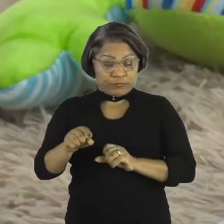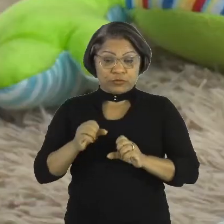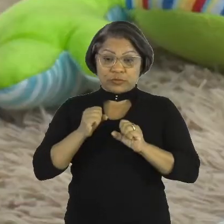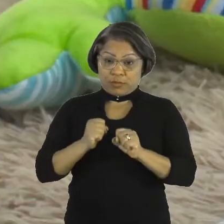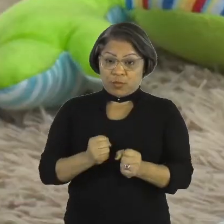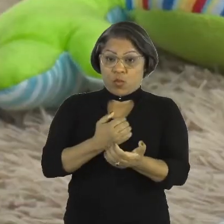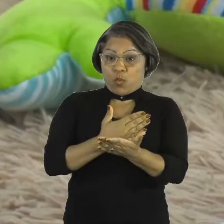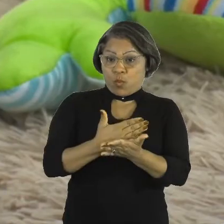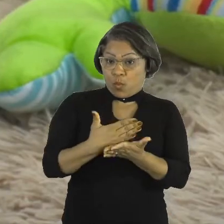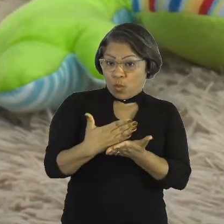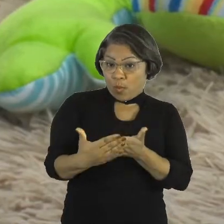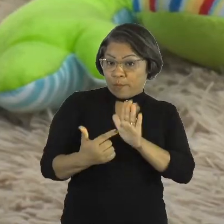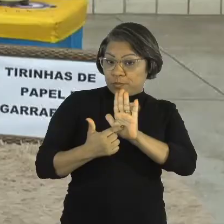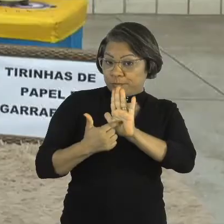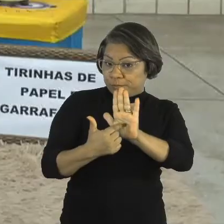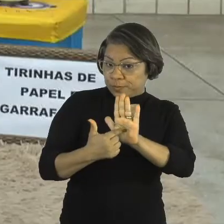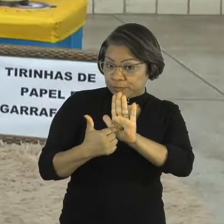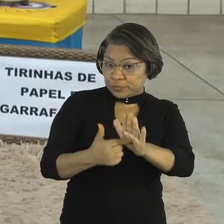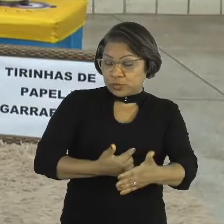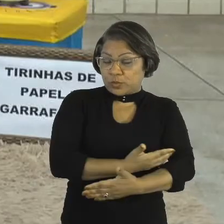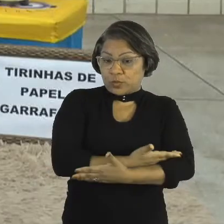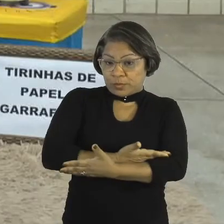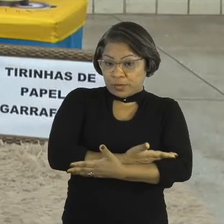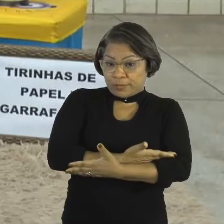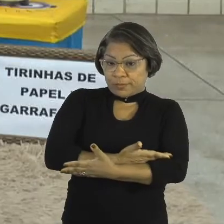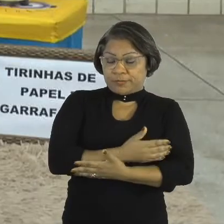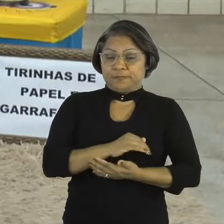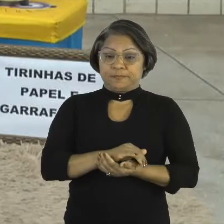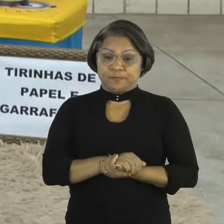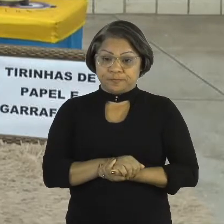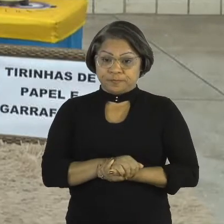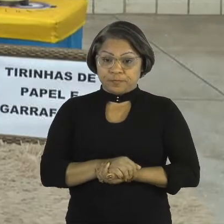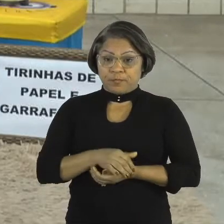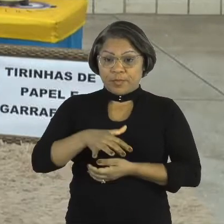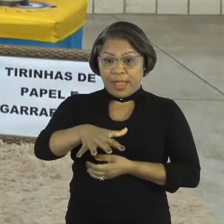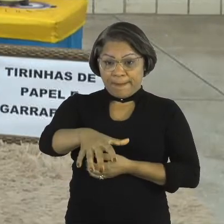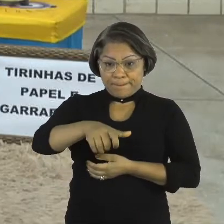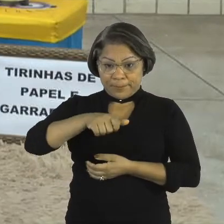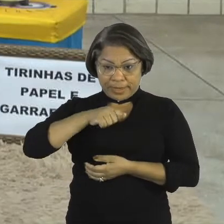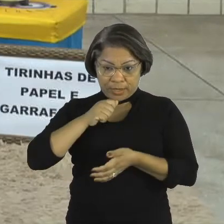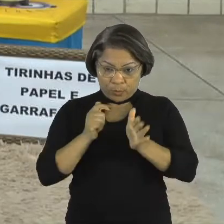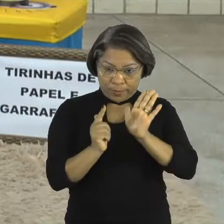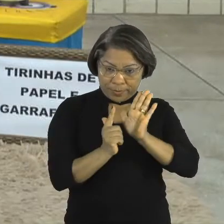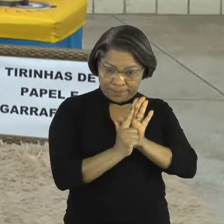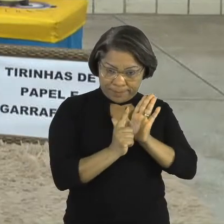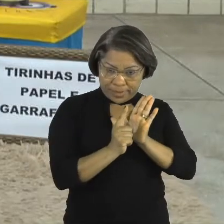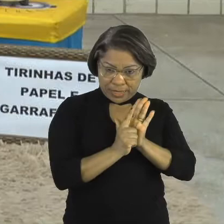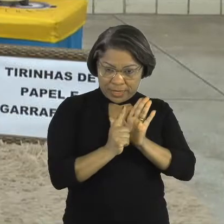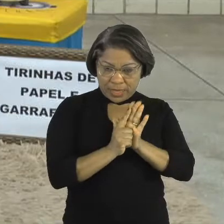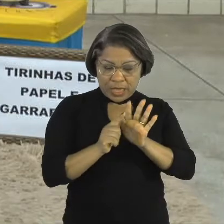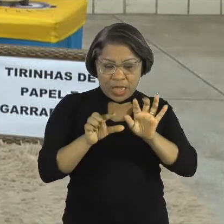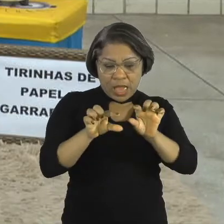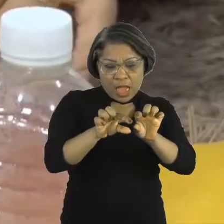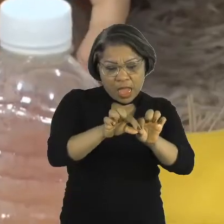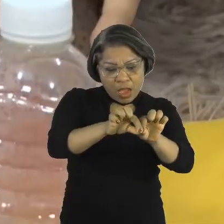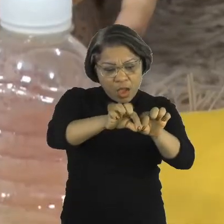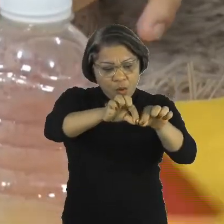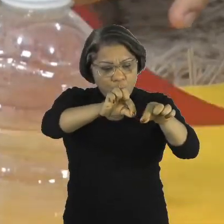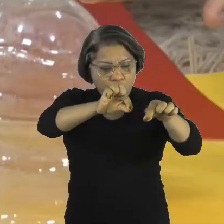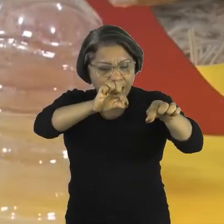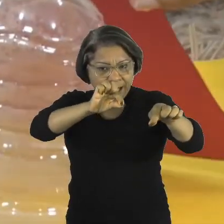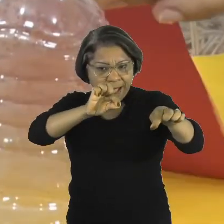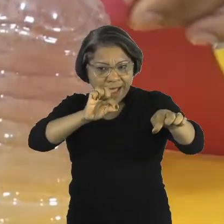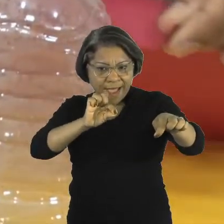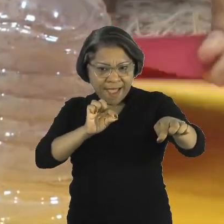fazendo uma demonstração para o bebê, pegando o papel e rasgando